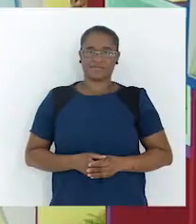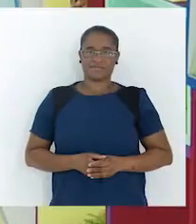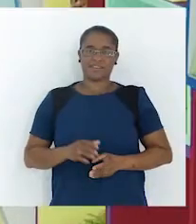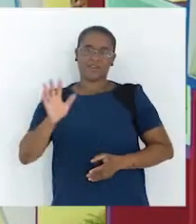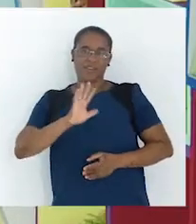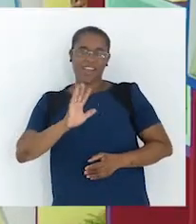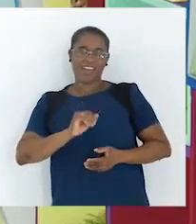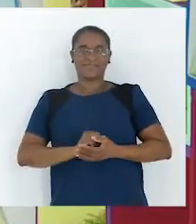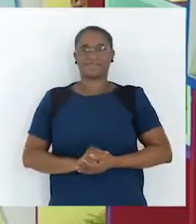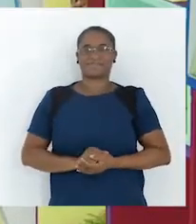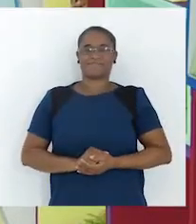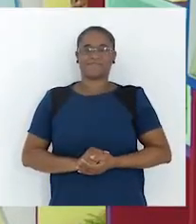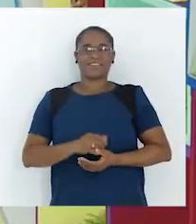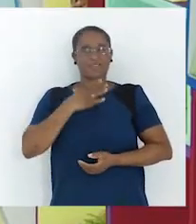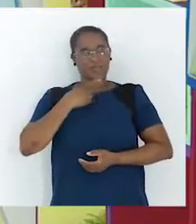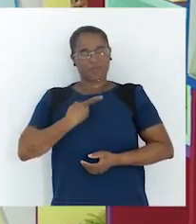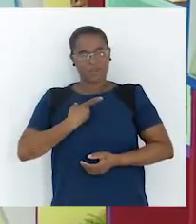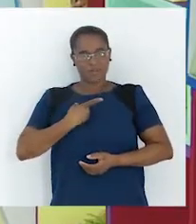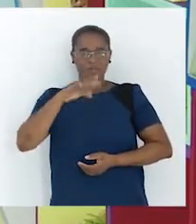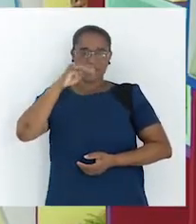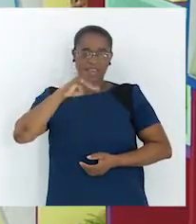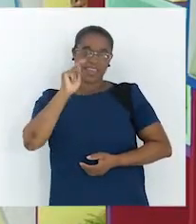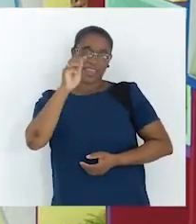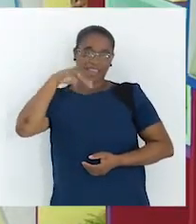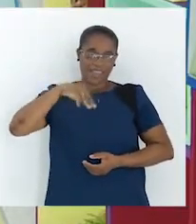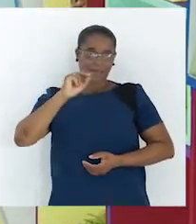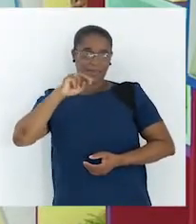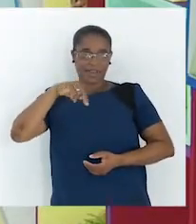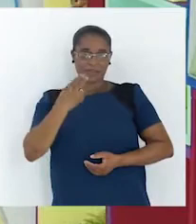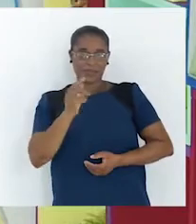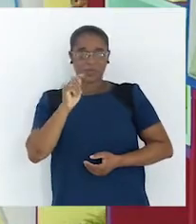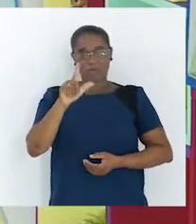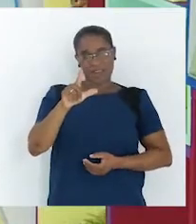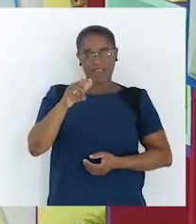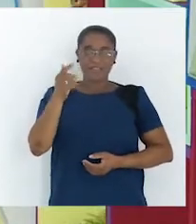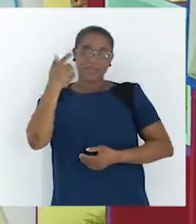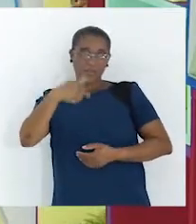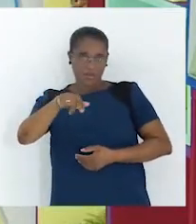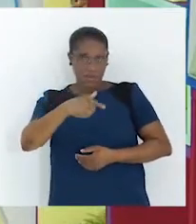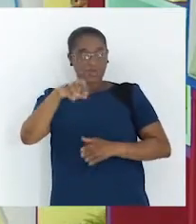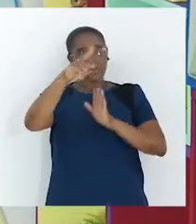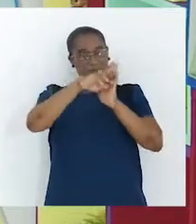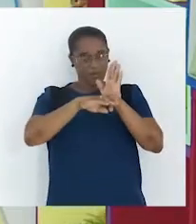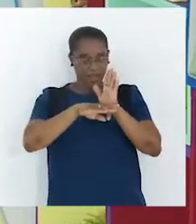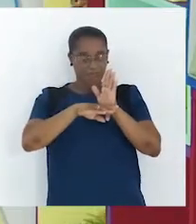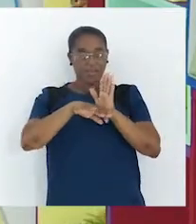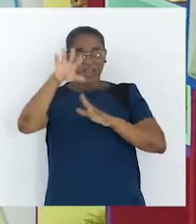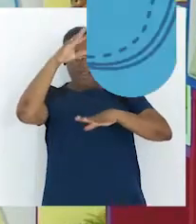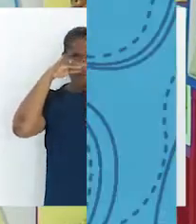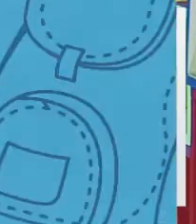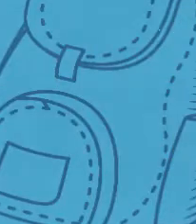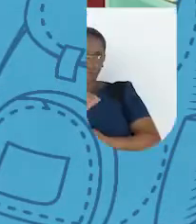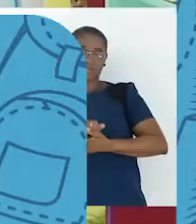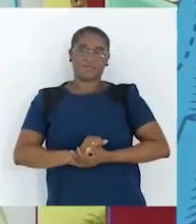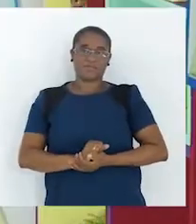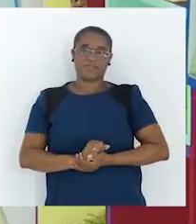Olá sou professor Manoel Moreira estamos no programa aprender estudar